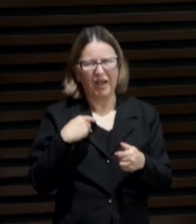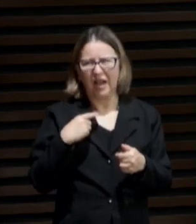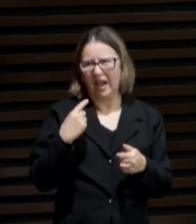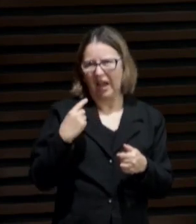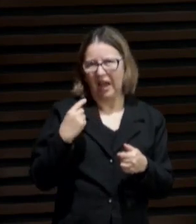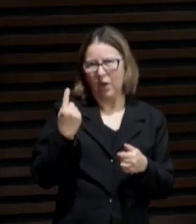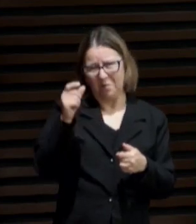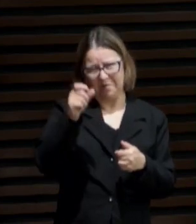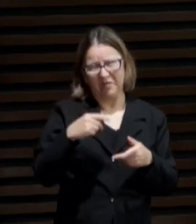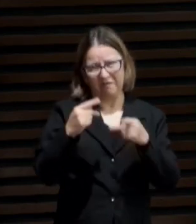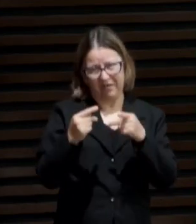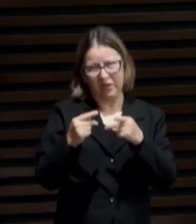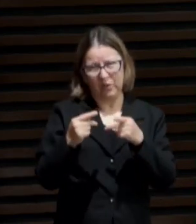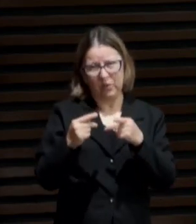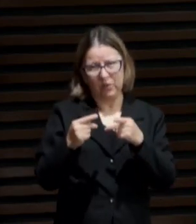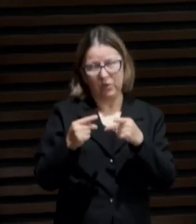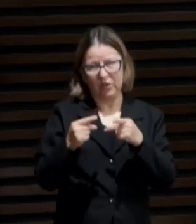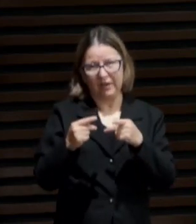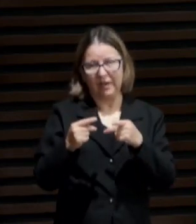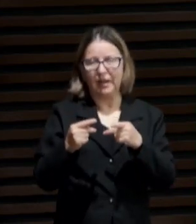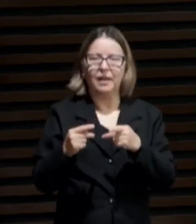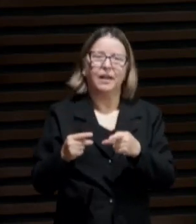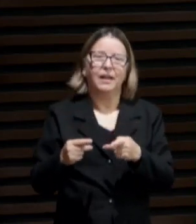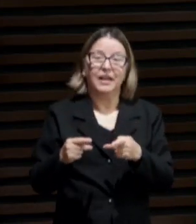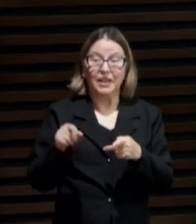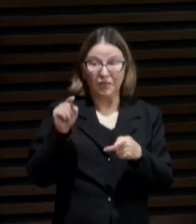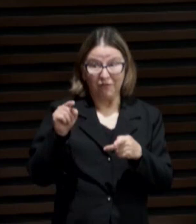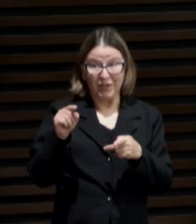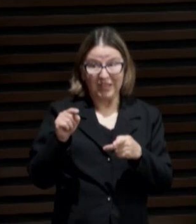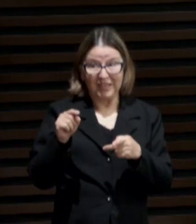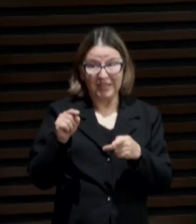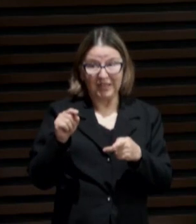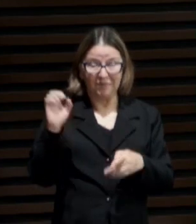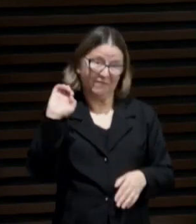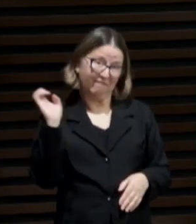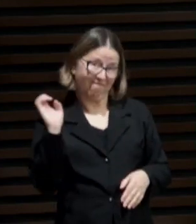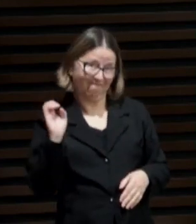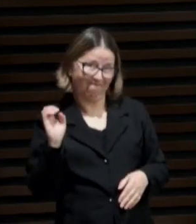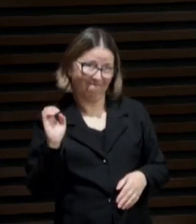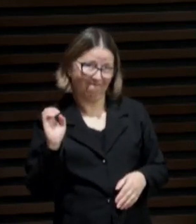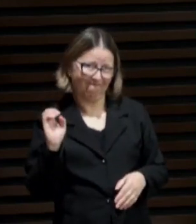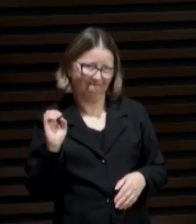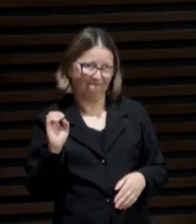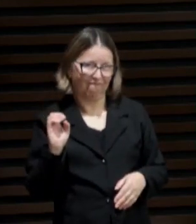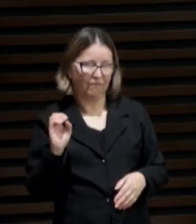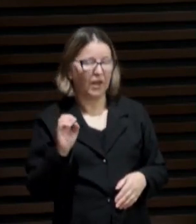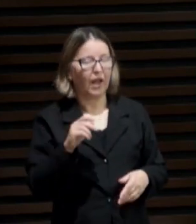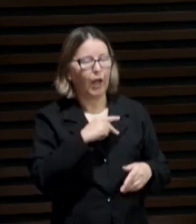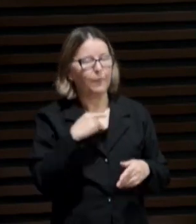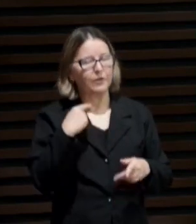E a oração dele foi: se vinga dessa pessoa por mim. A pessoa até assustou, se vinga.